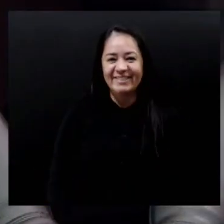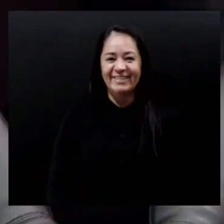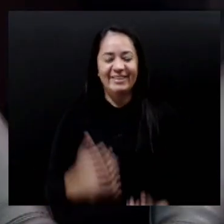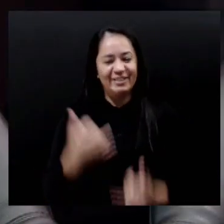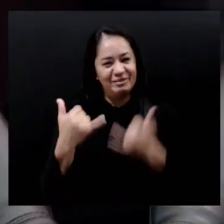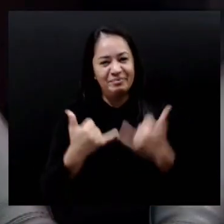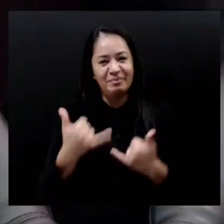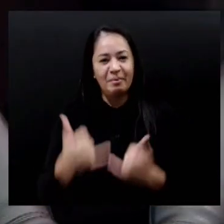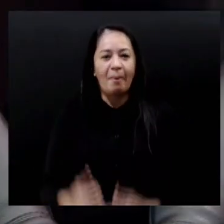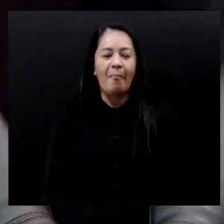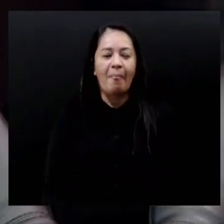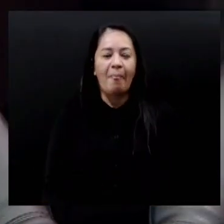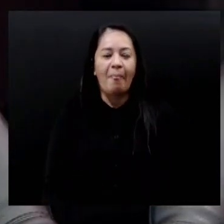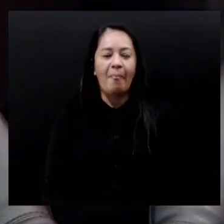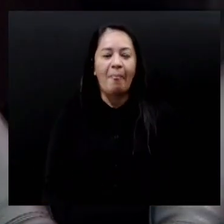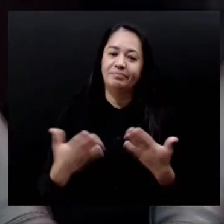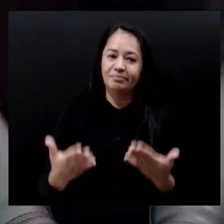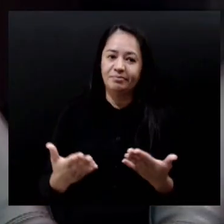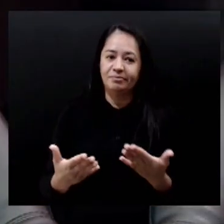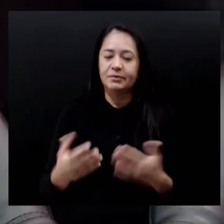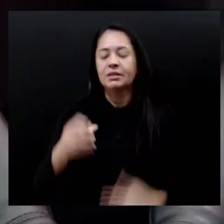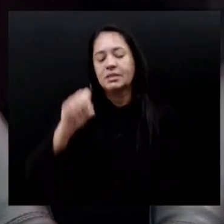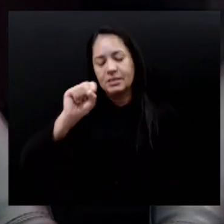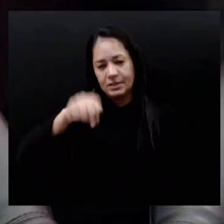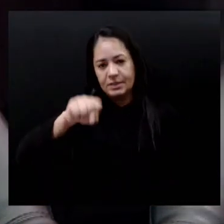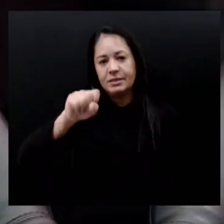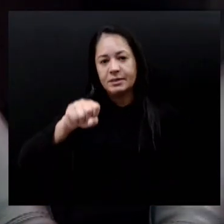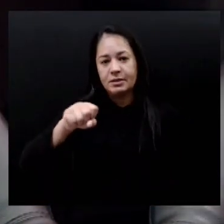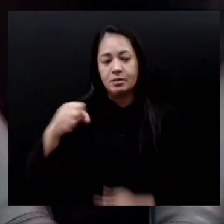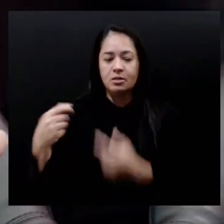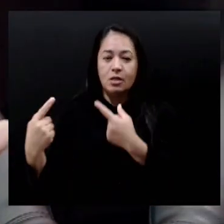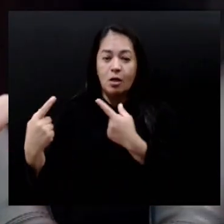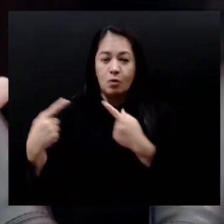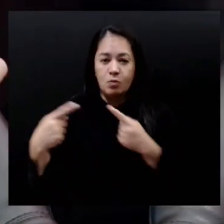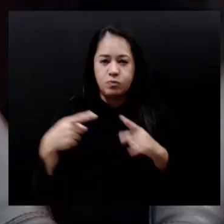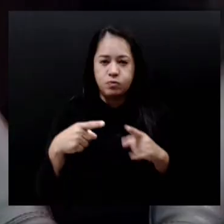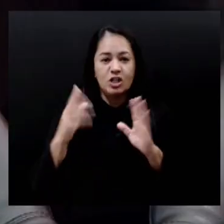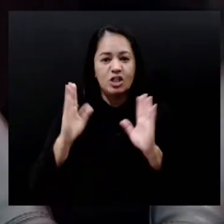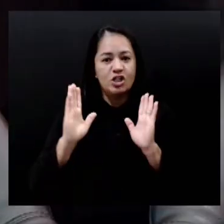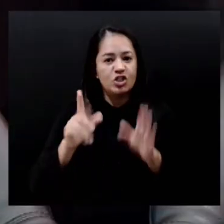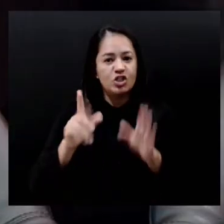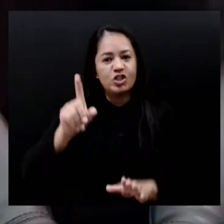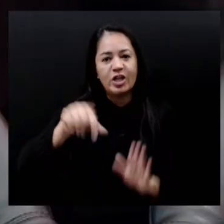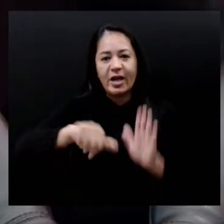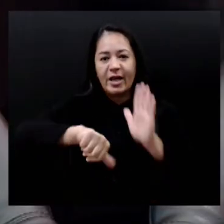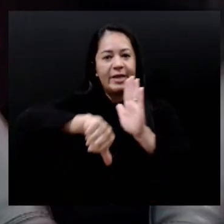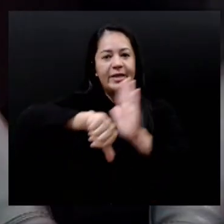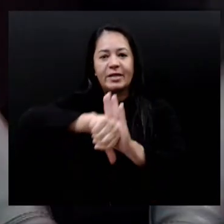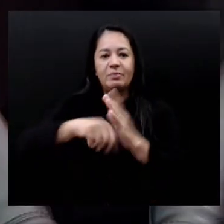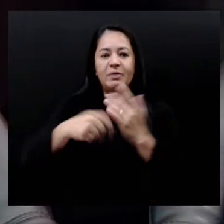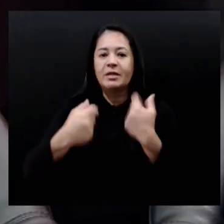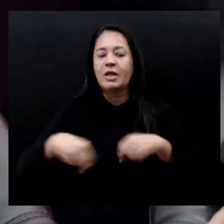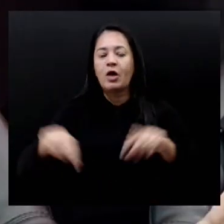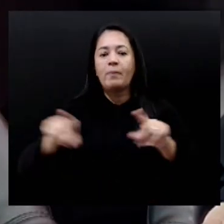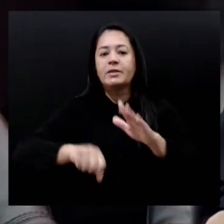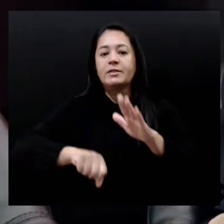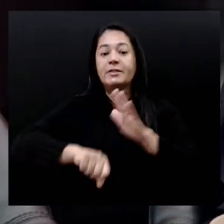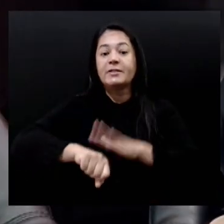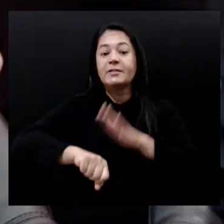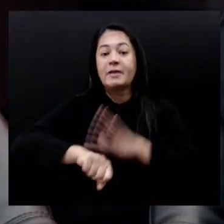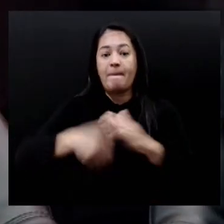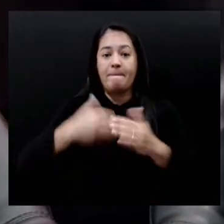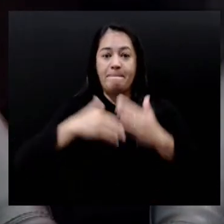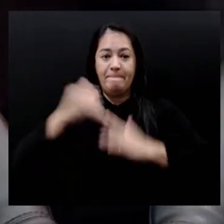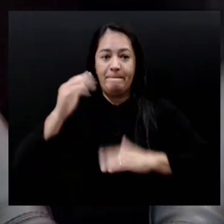Bom, sim, André, a ameaça por si só já é um crime, ela não precisa se concretizar. Então, a ameaça é dizer que você vai causar um mal